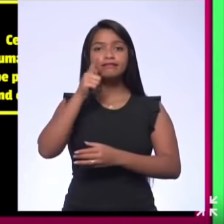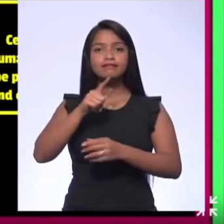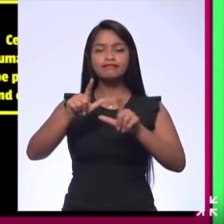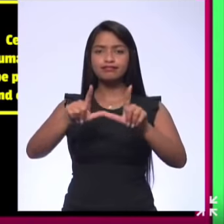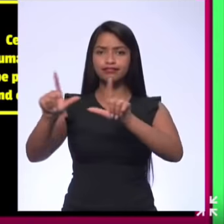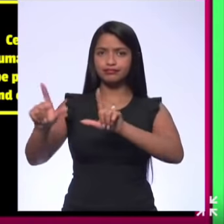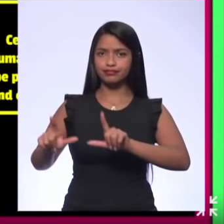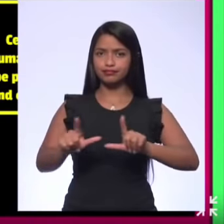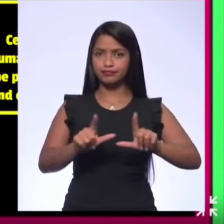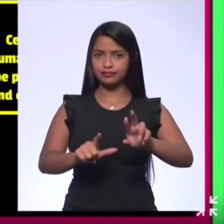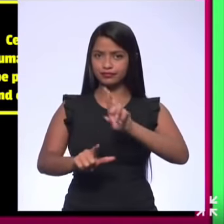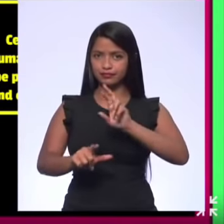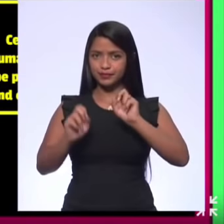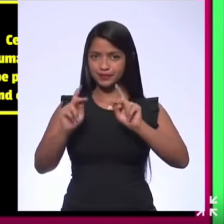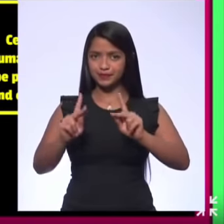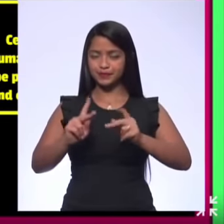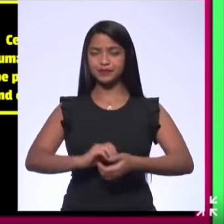quadradinhos, tá?